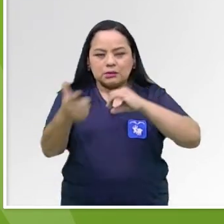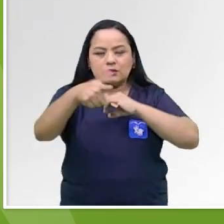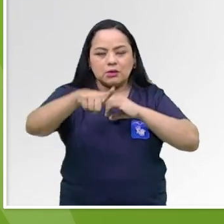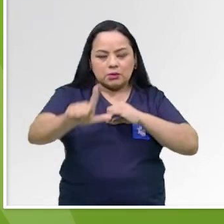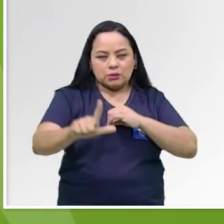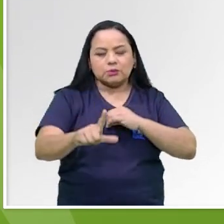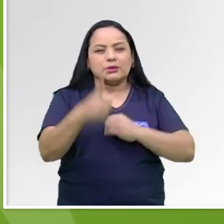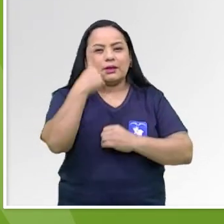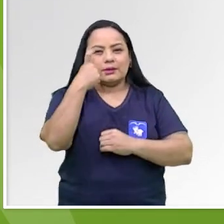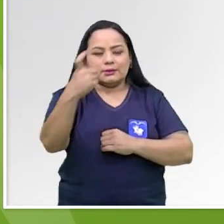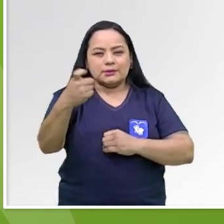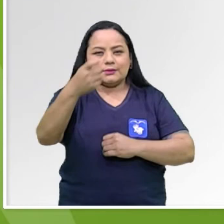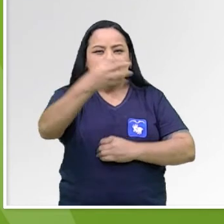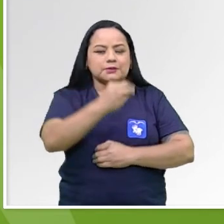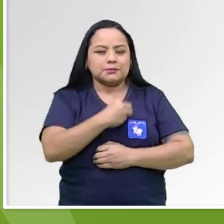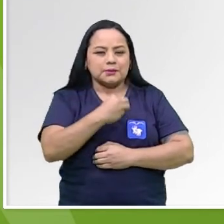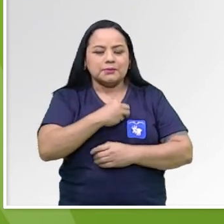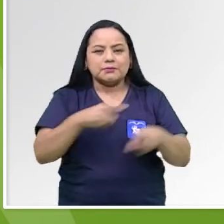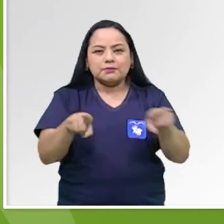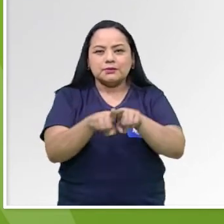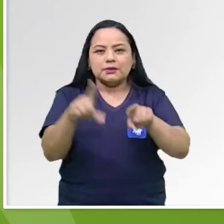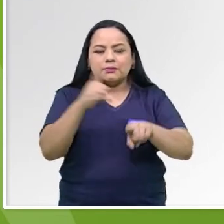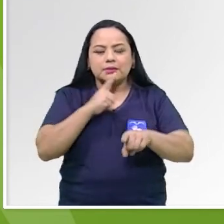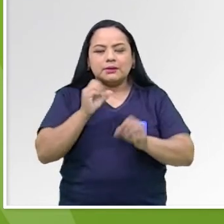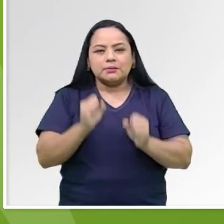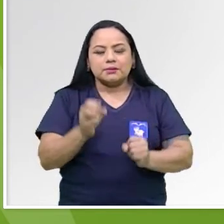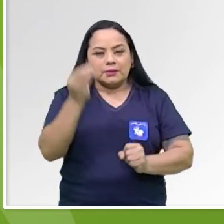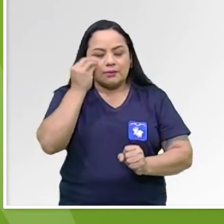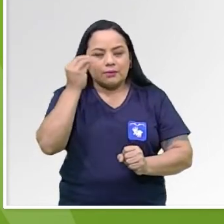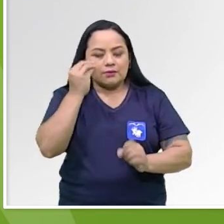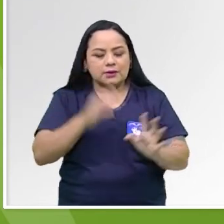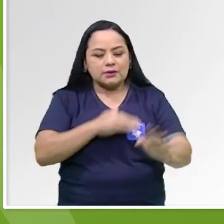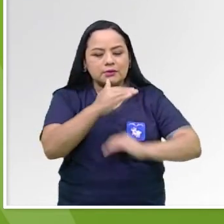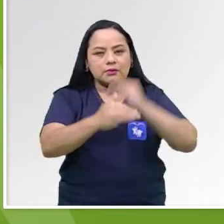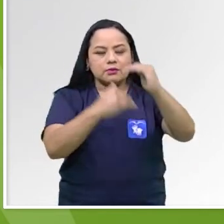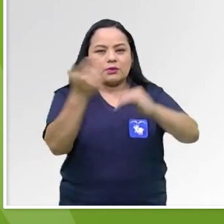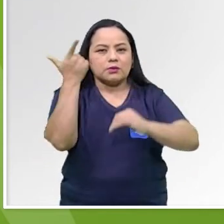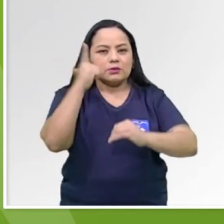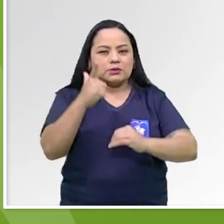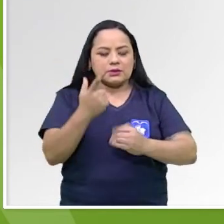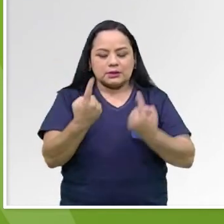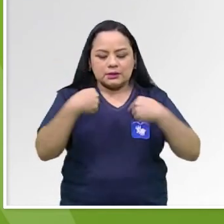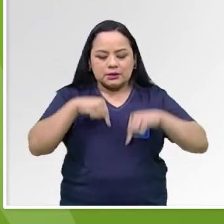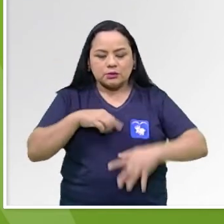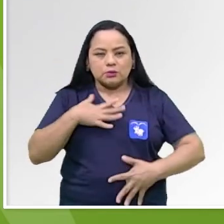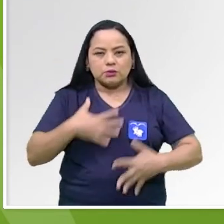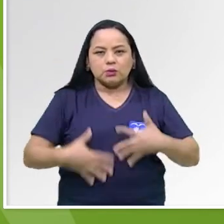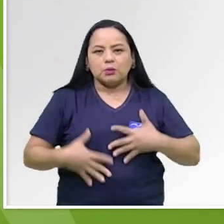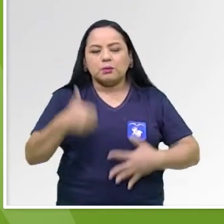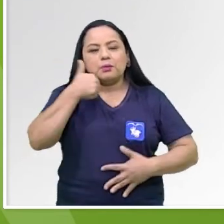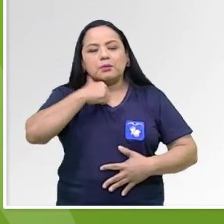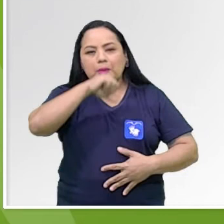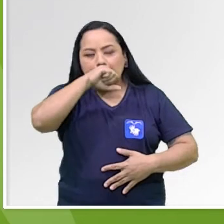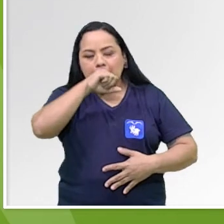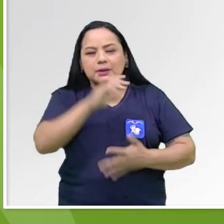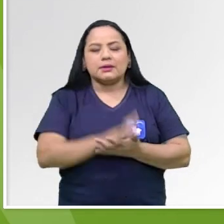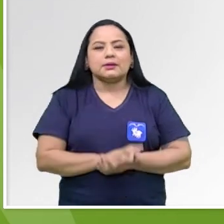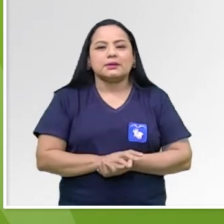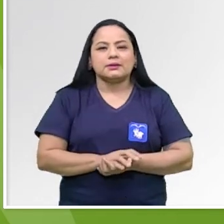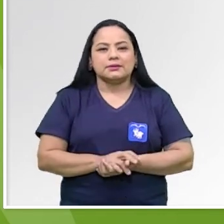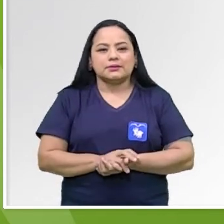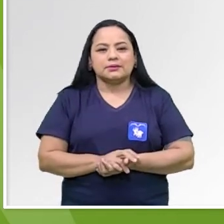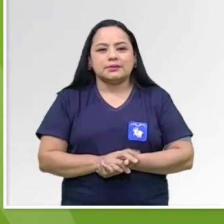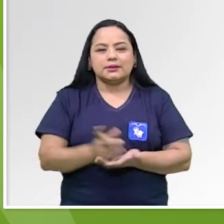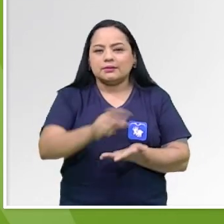dos mamíferos também, né? A gente viu que eles conseguem se desenvolver ali dentro do corpo da mãe, então a viviparidade é presente